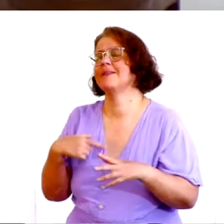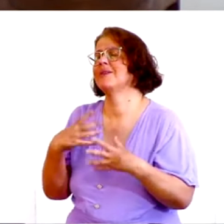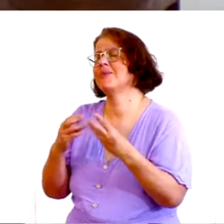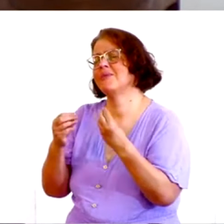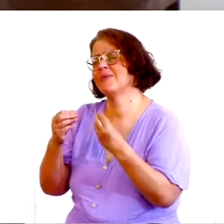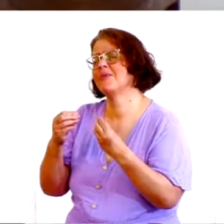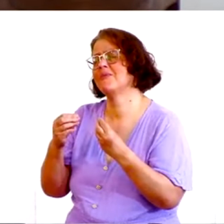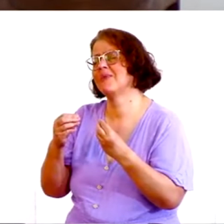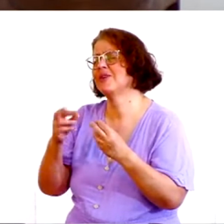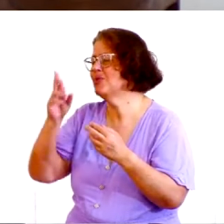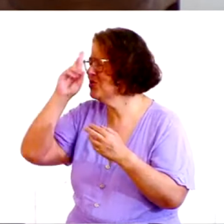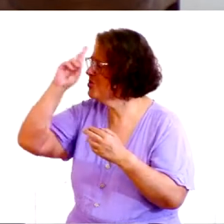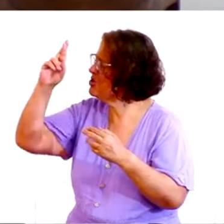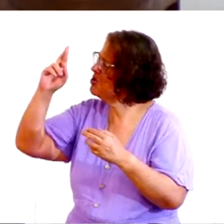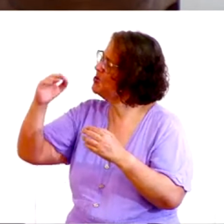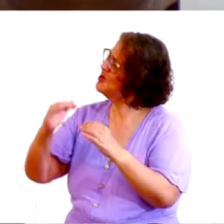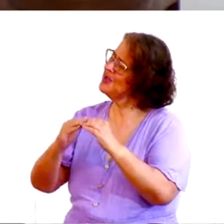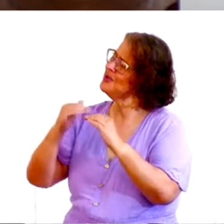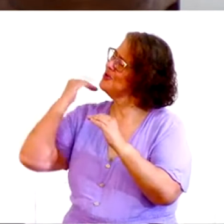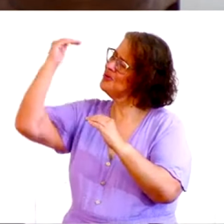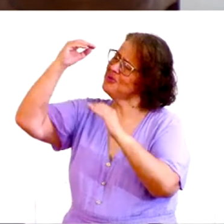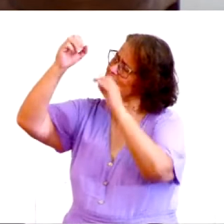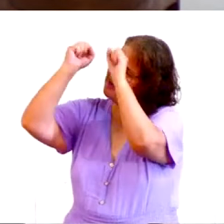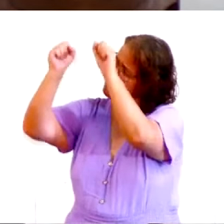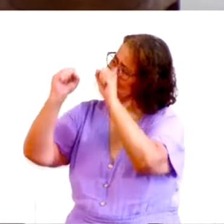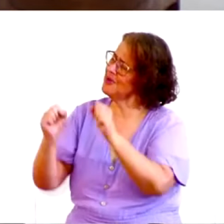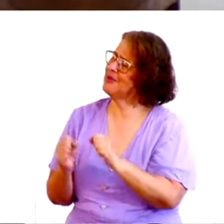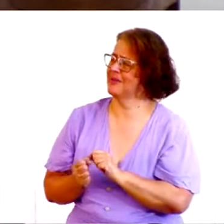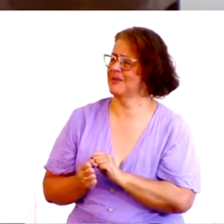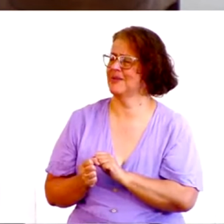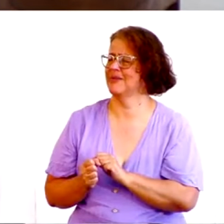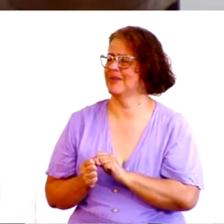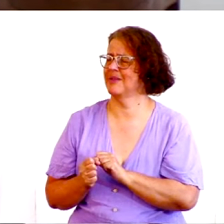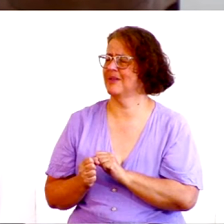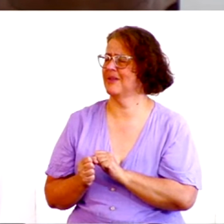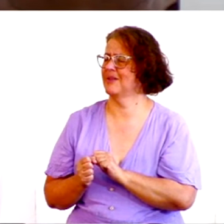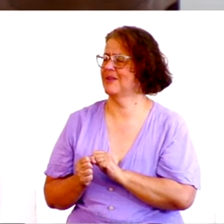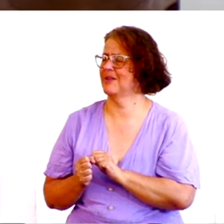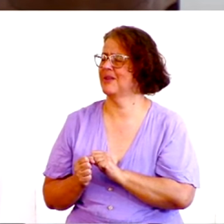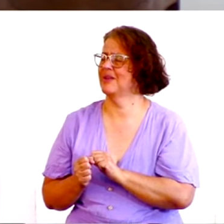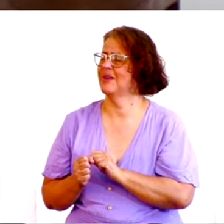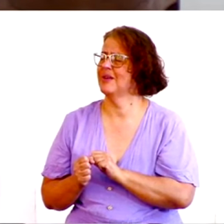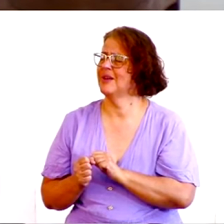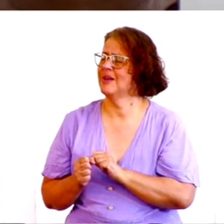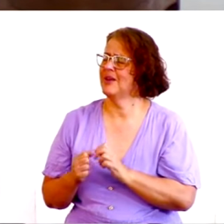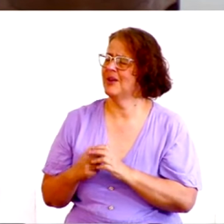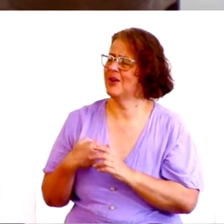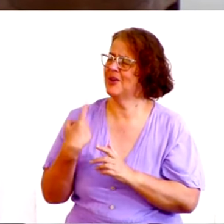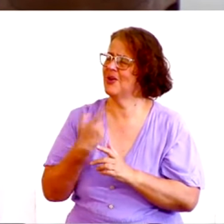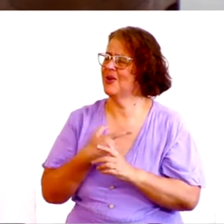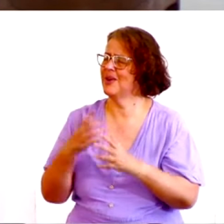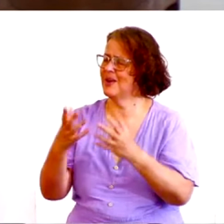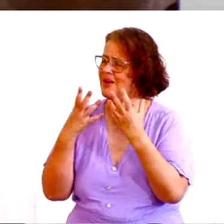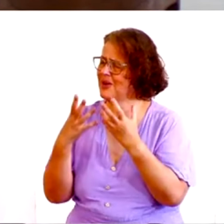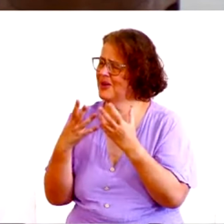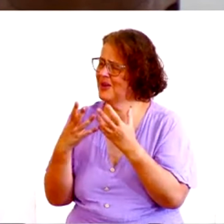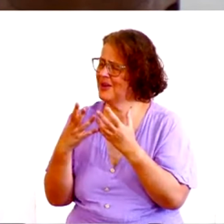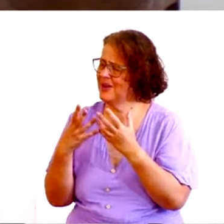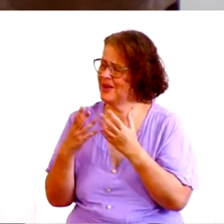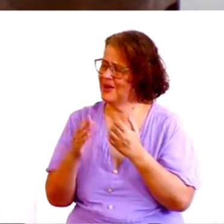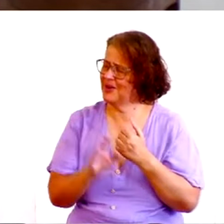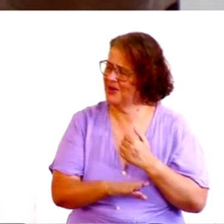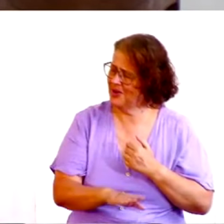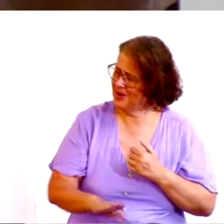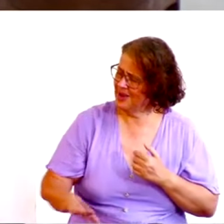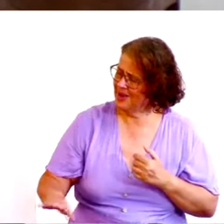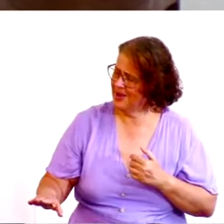soberania reinado absoluto eu sei que o senhor faz isso hoje também não temos muitas esperanças no